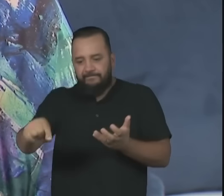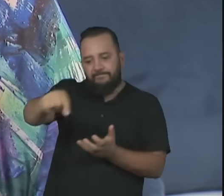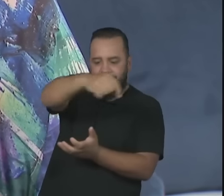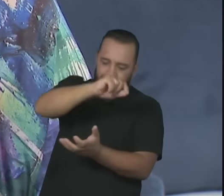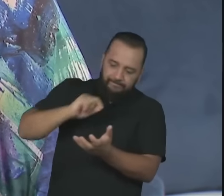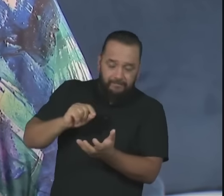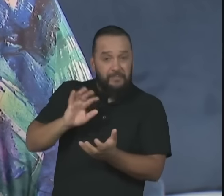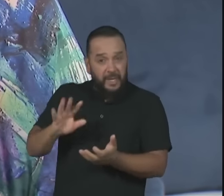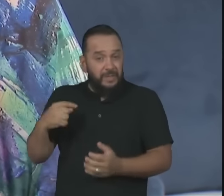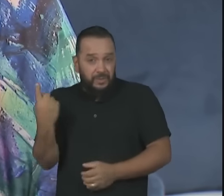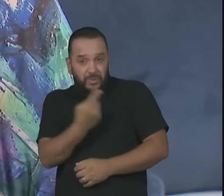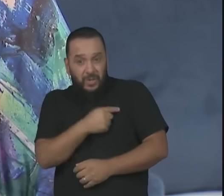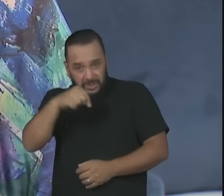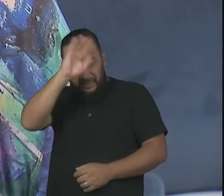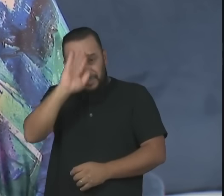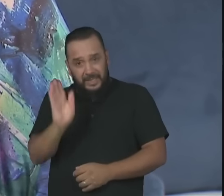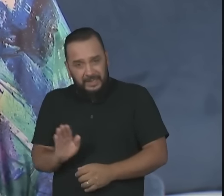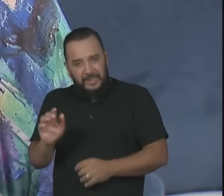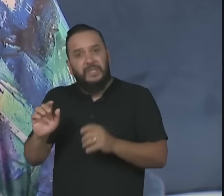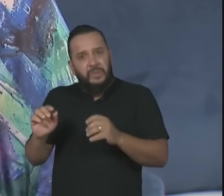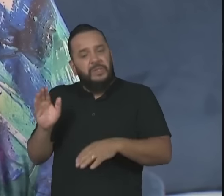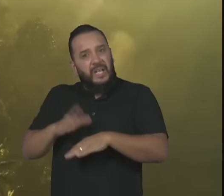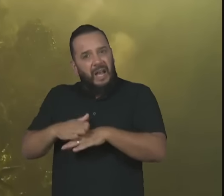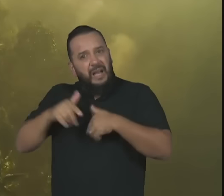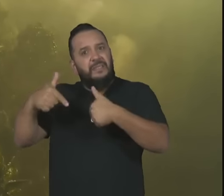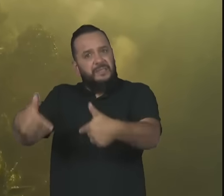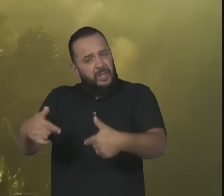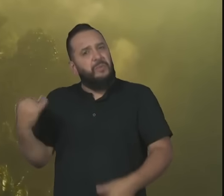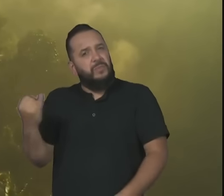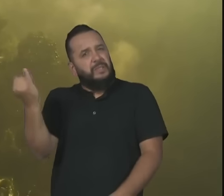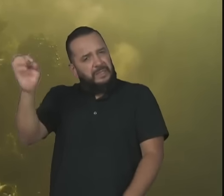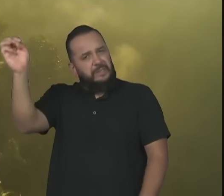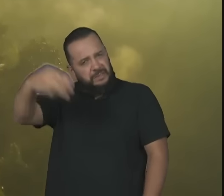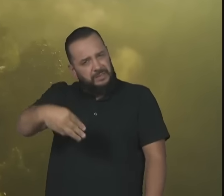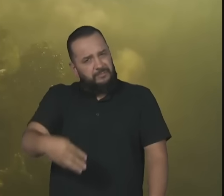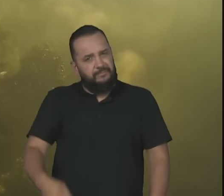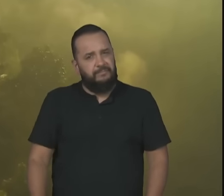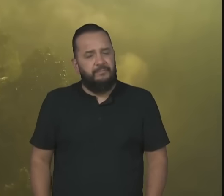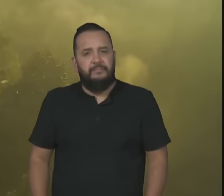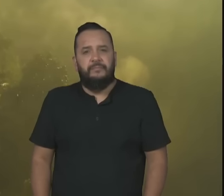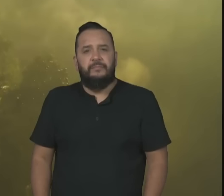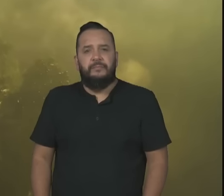nosso território importa sim e muito.